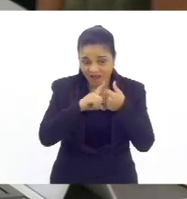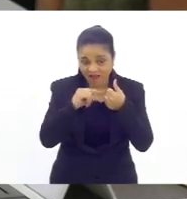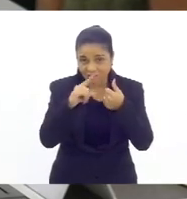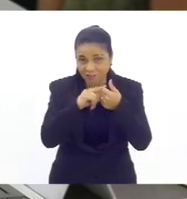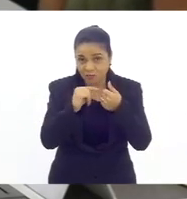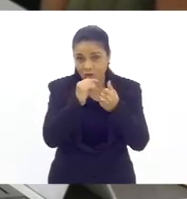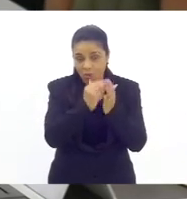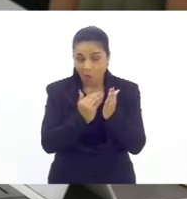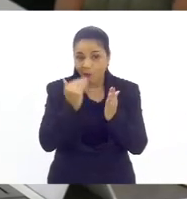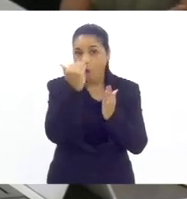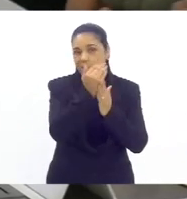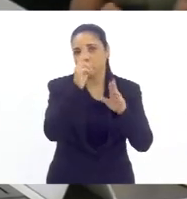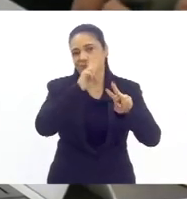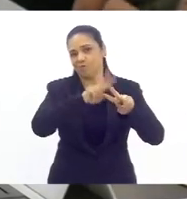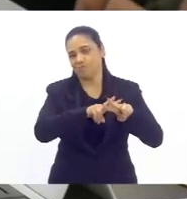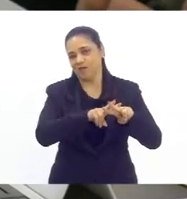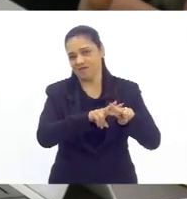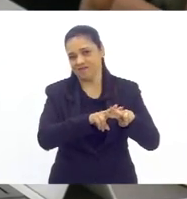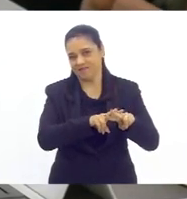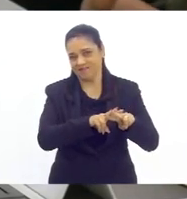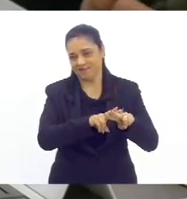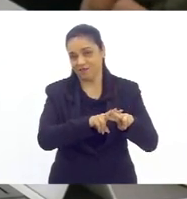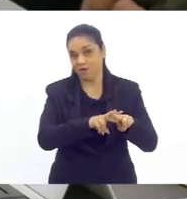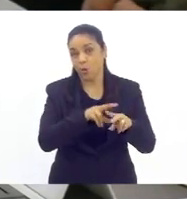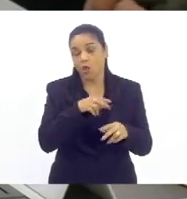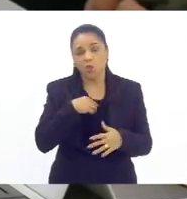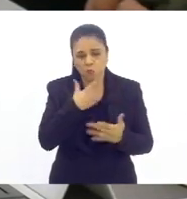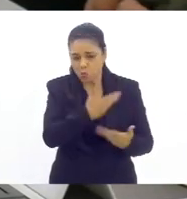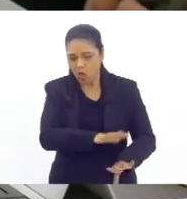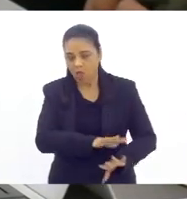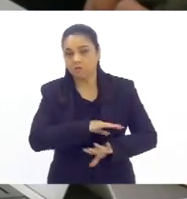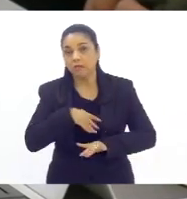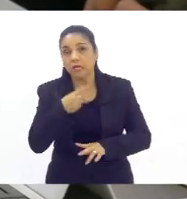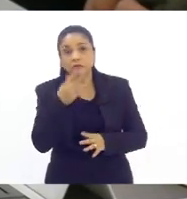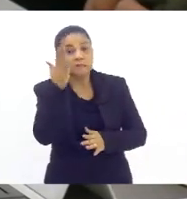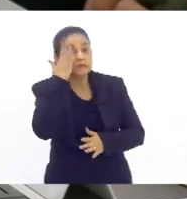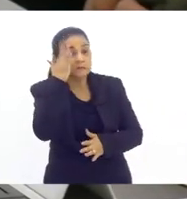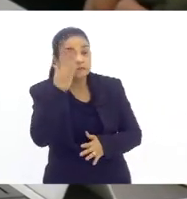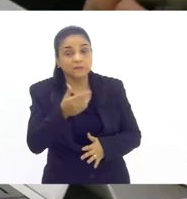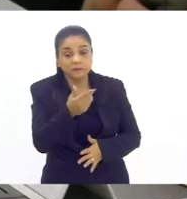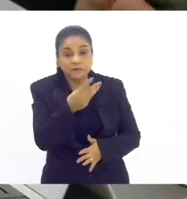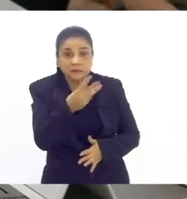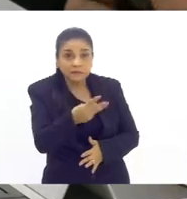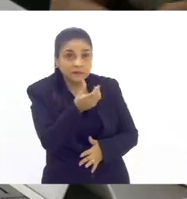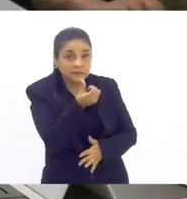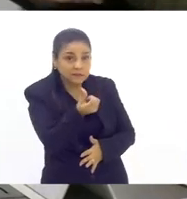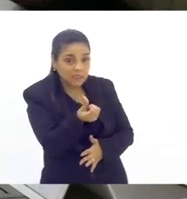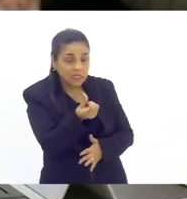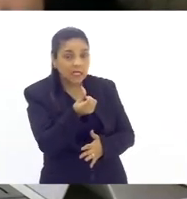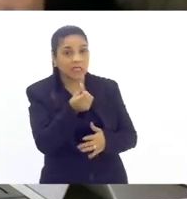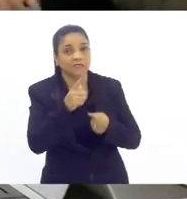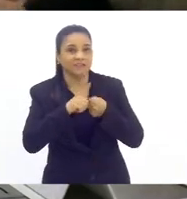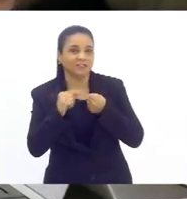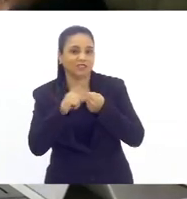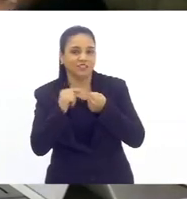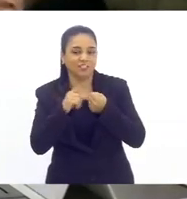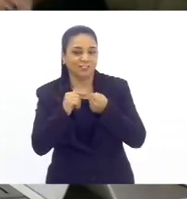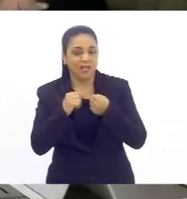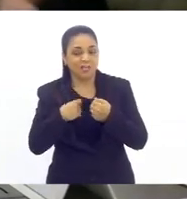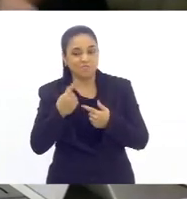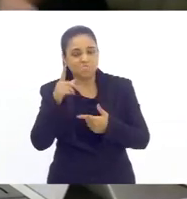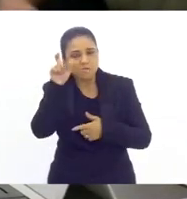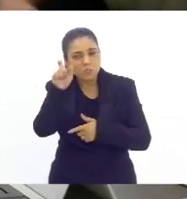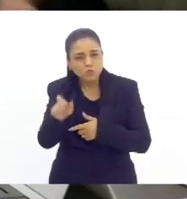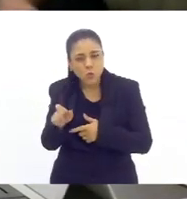de pena Esse eu não quero eu quero saber 36 que é quem financia quem não suja as mãos